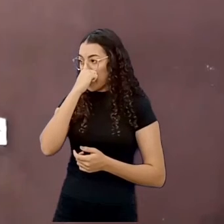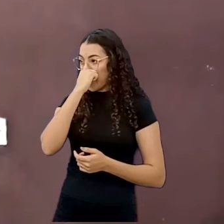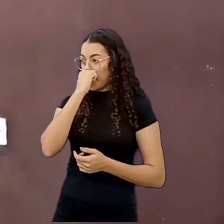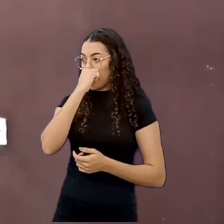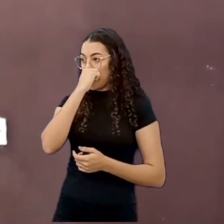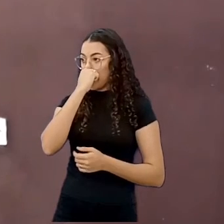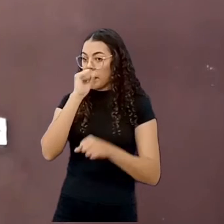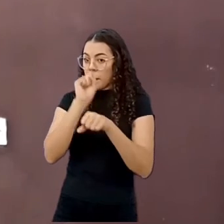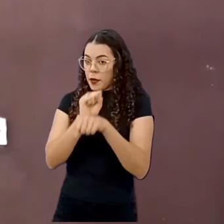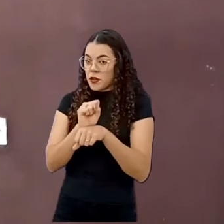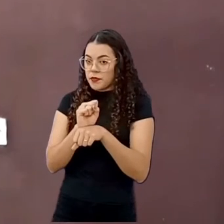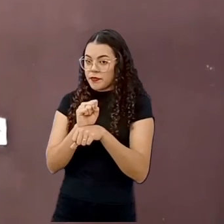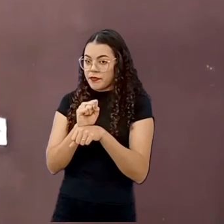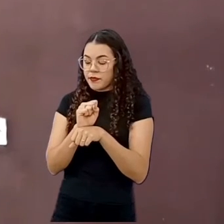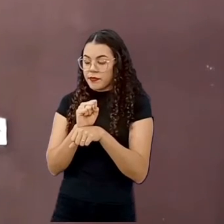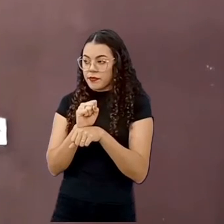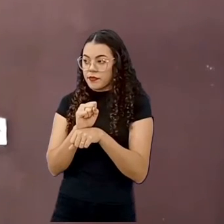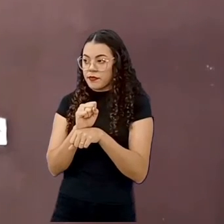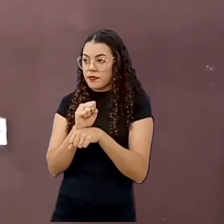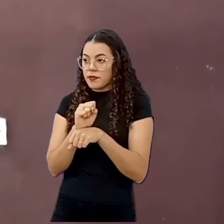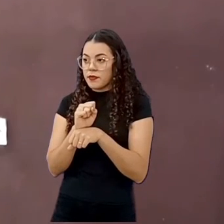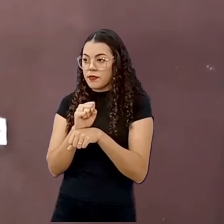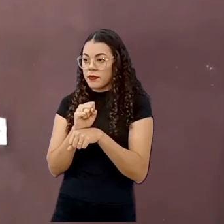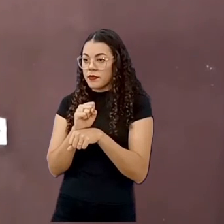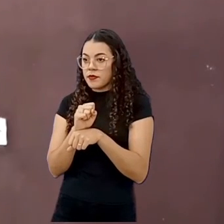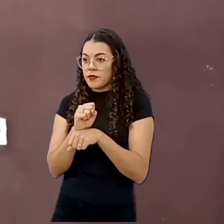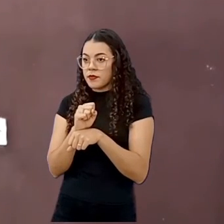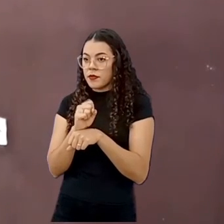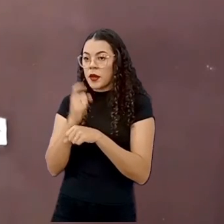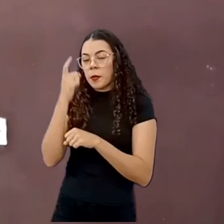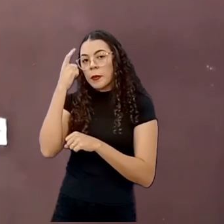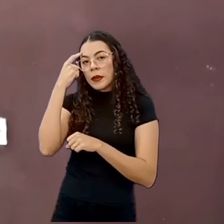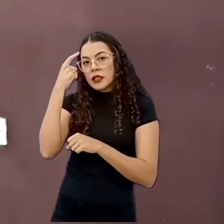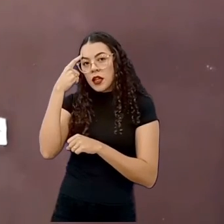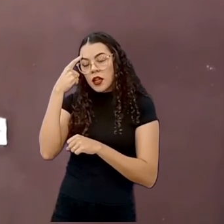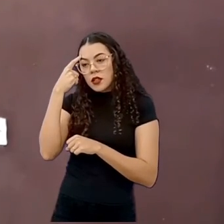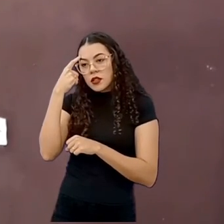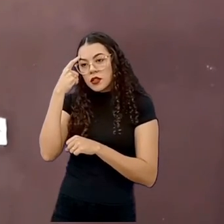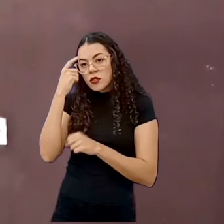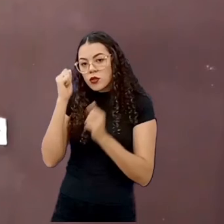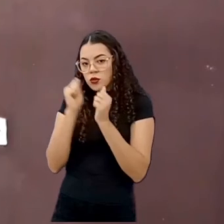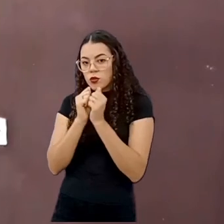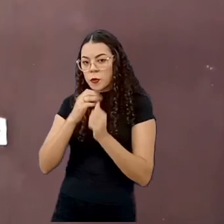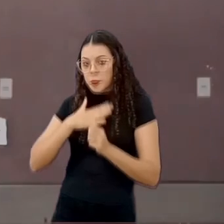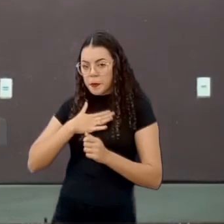Pare um pouquinho agora, certo? E eu queria que vocês pensassem numa coisa comigo.